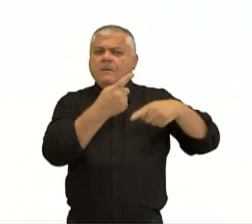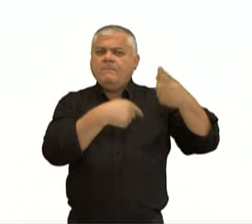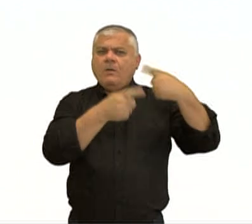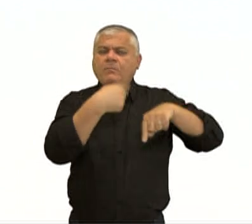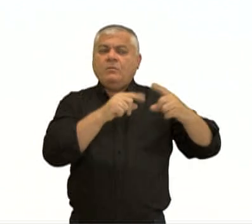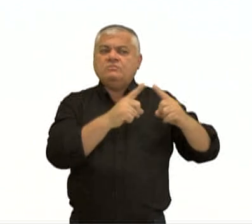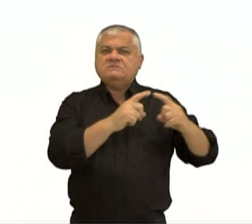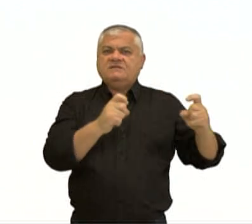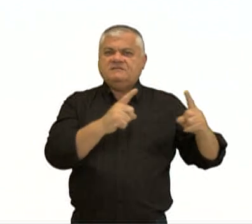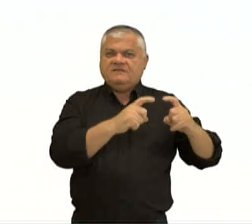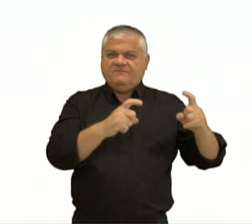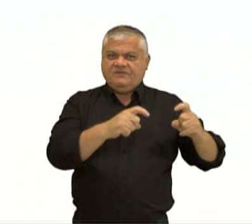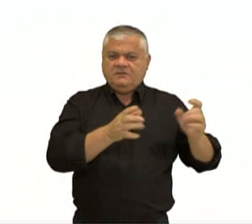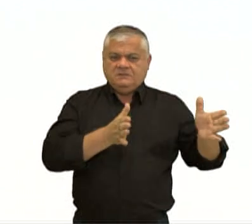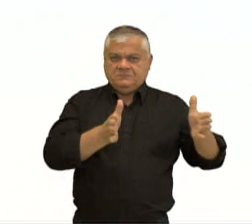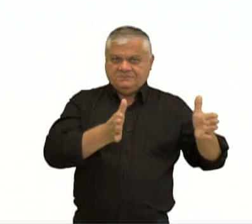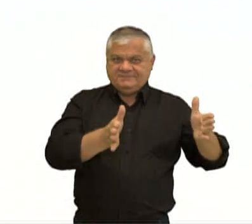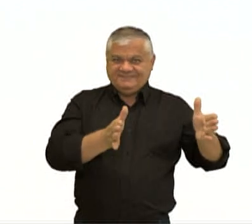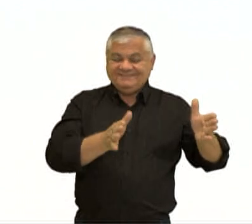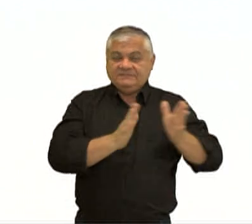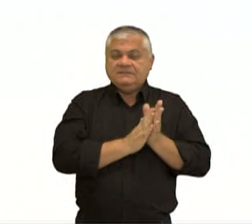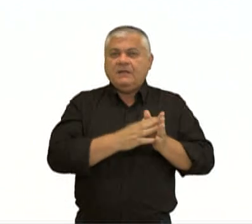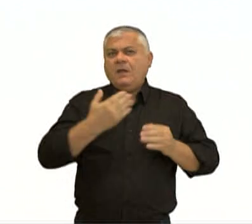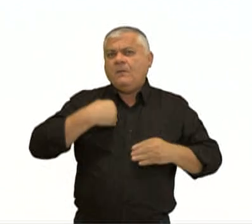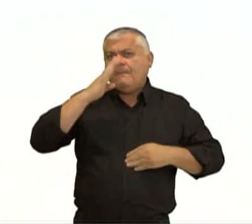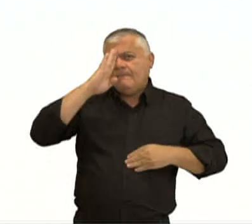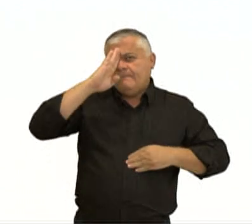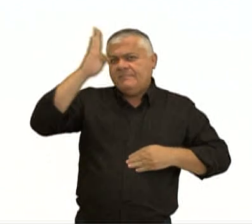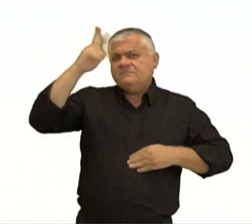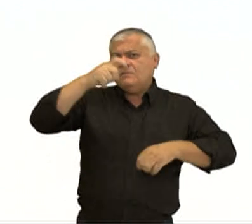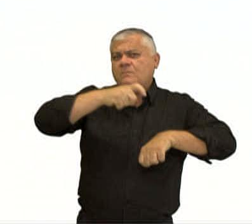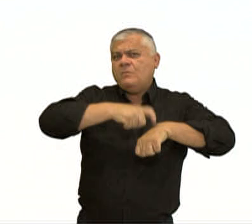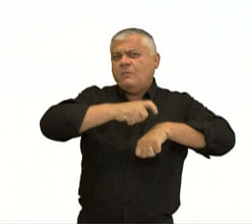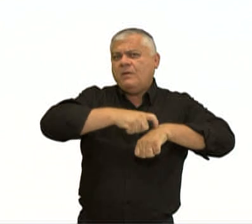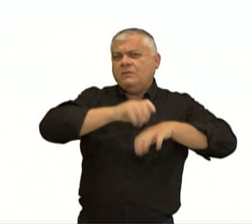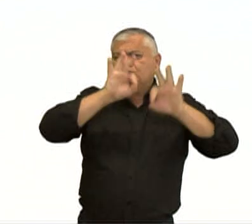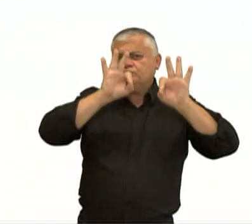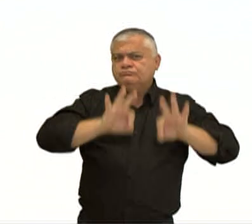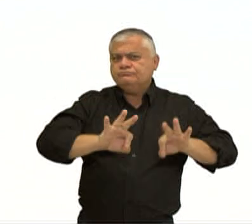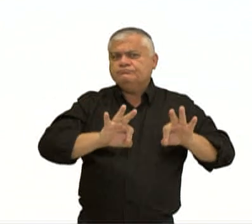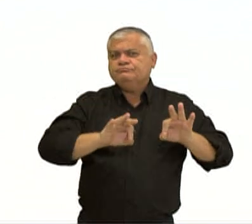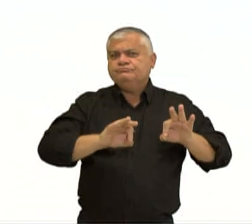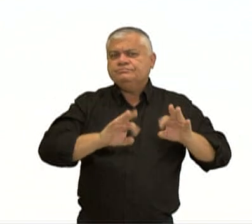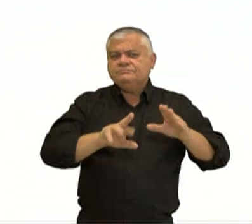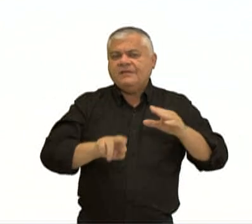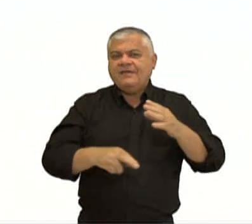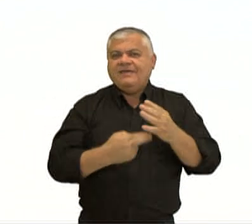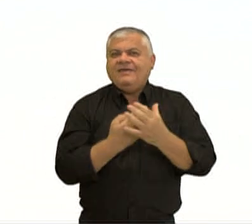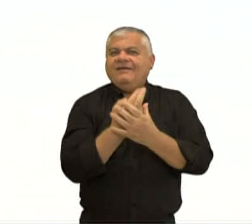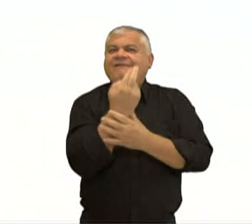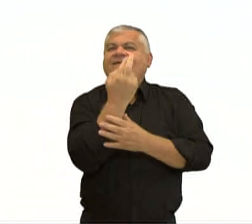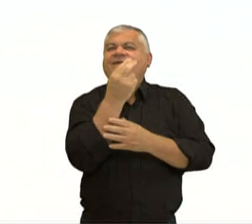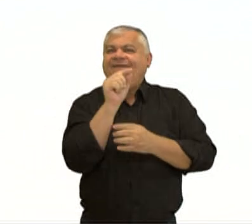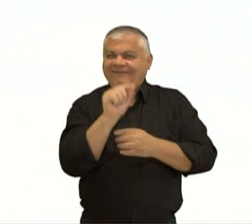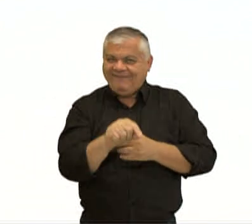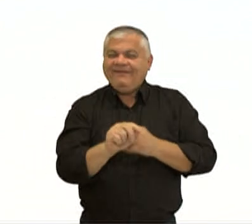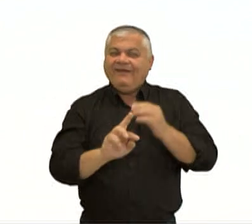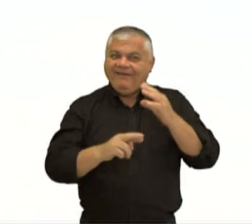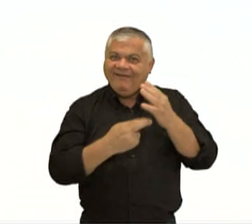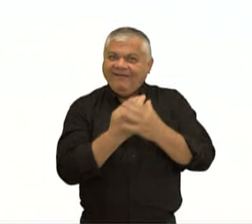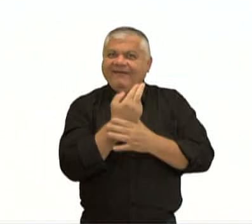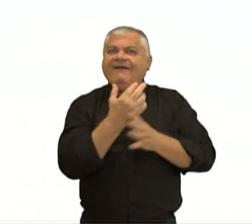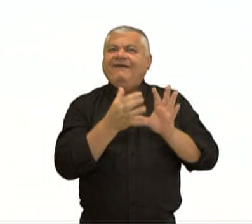científicas. Um dos principais momentos de sua constituição foi o Renascimento, no